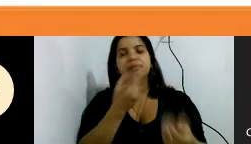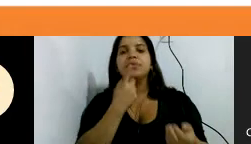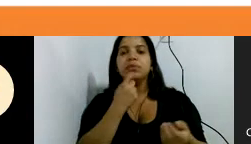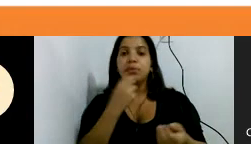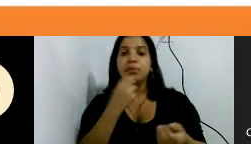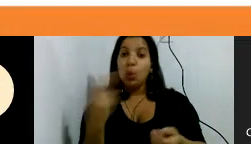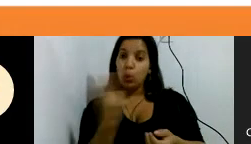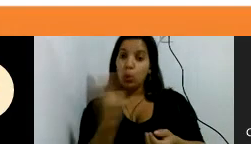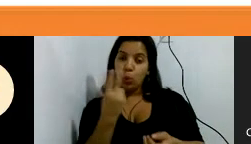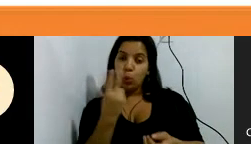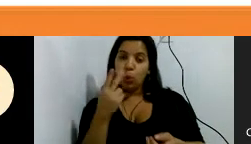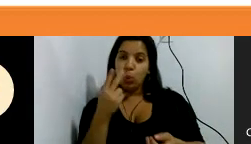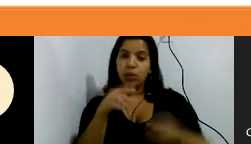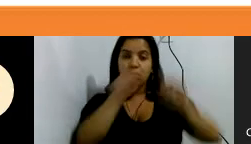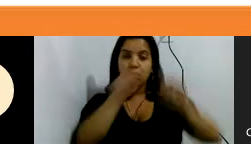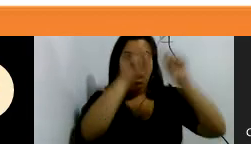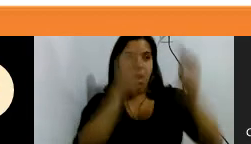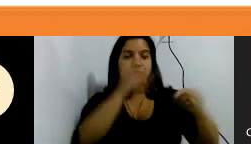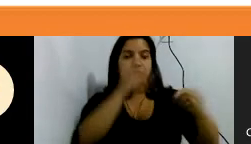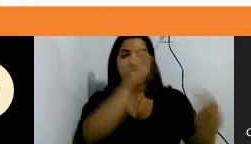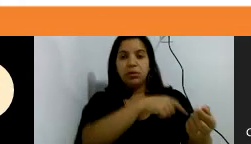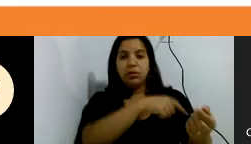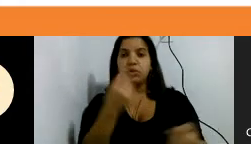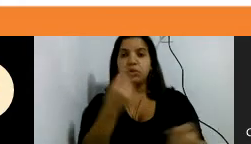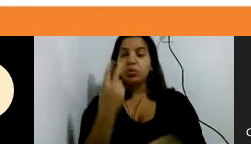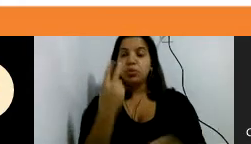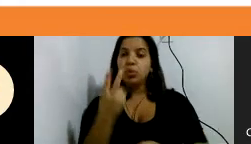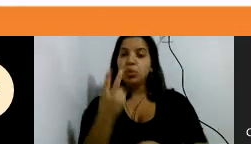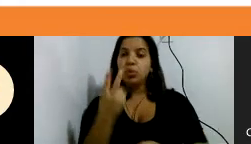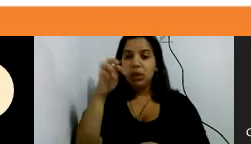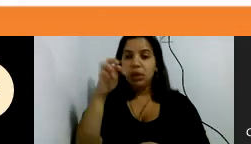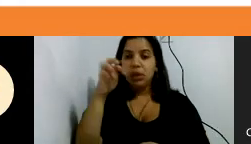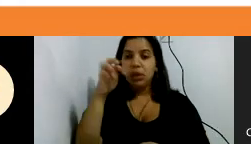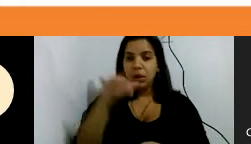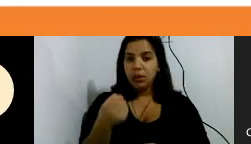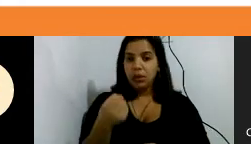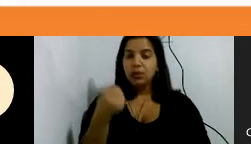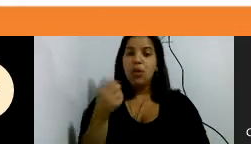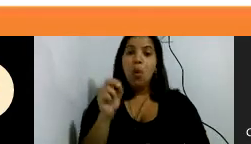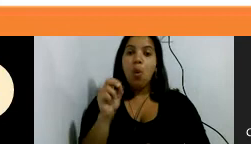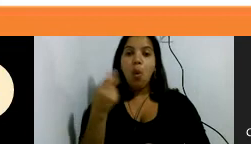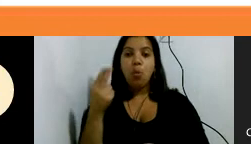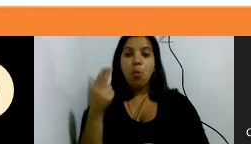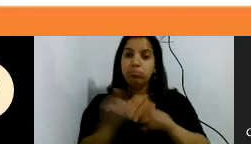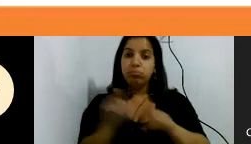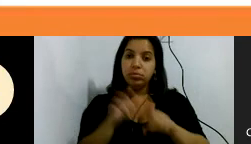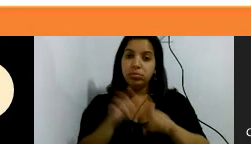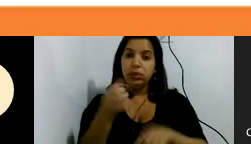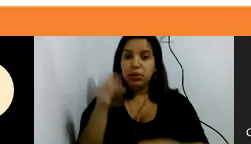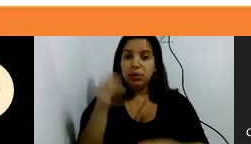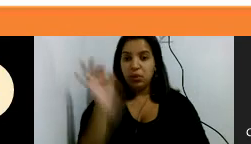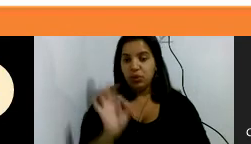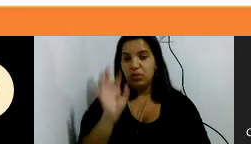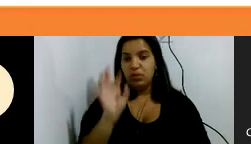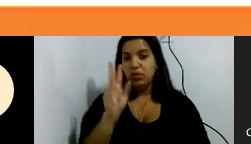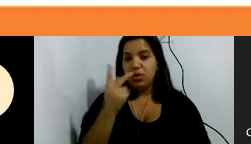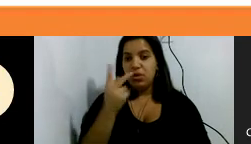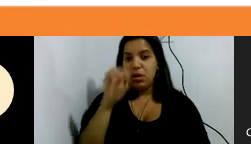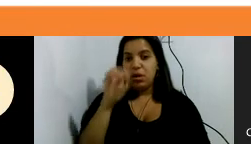2 bolsas de hemácias aumenta 2 gramas por decilitro ou então 6% de hematócrito.